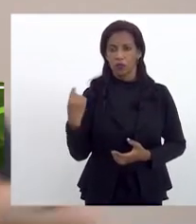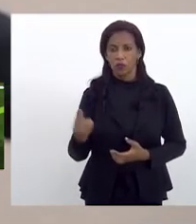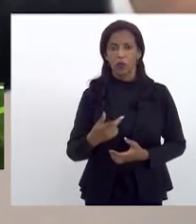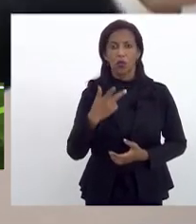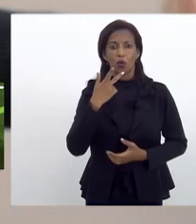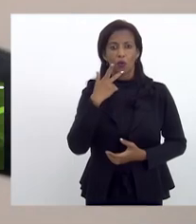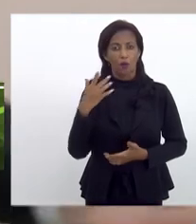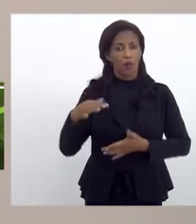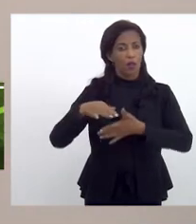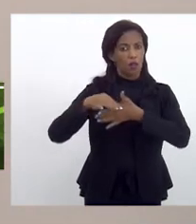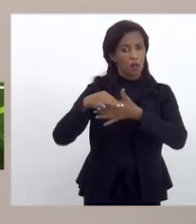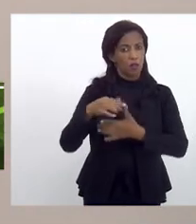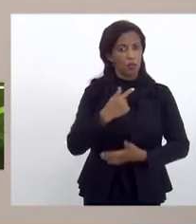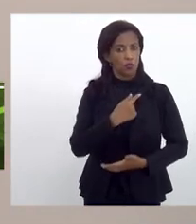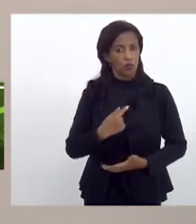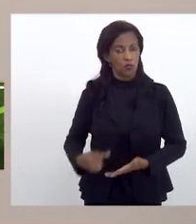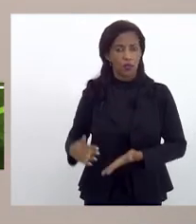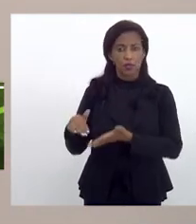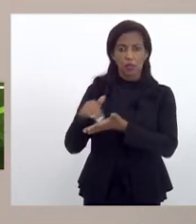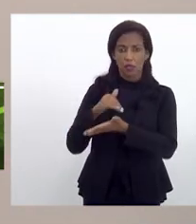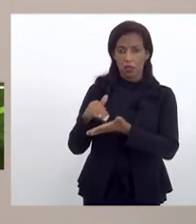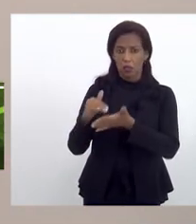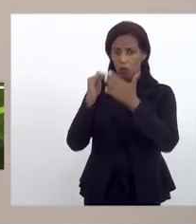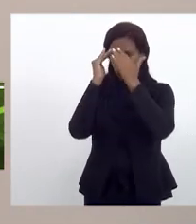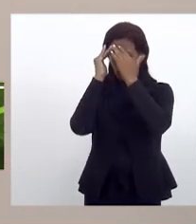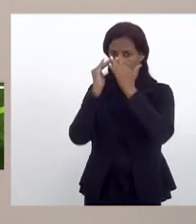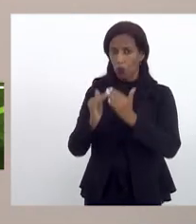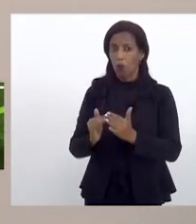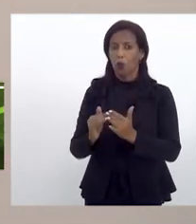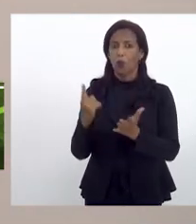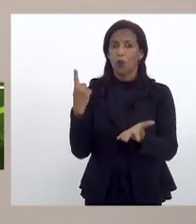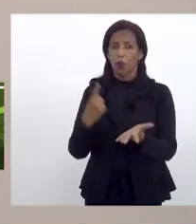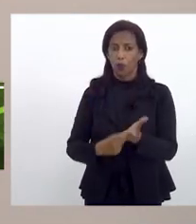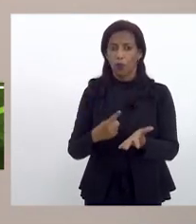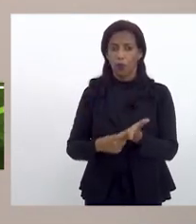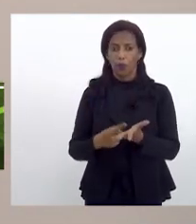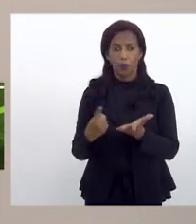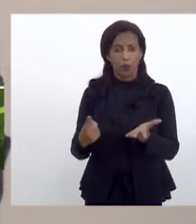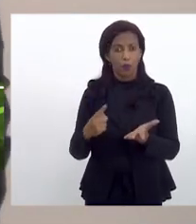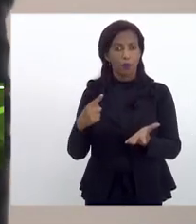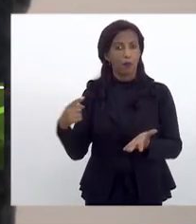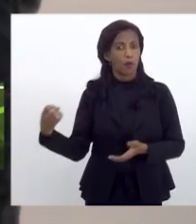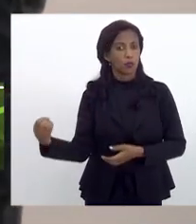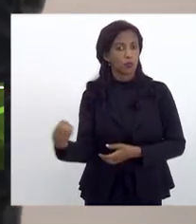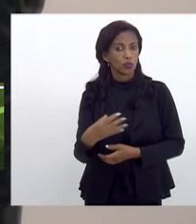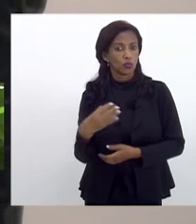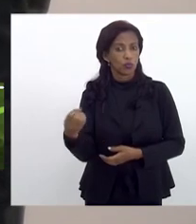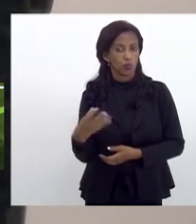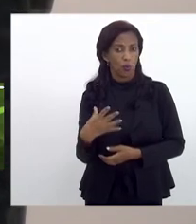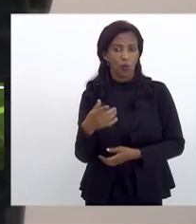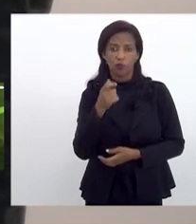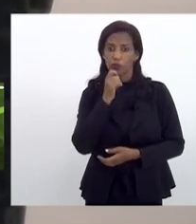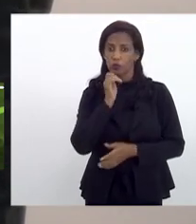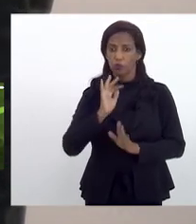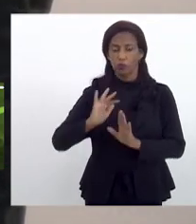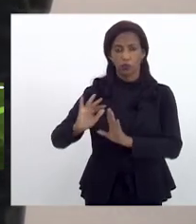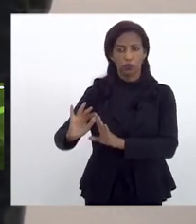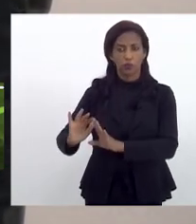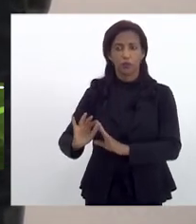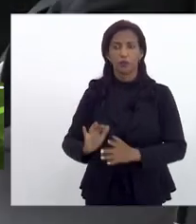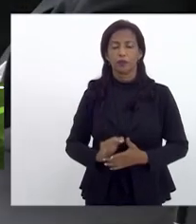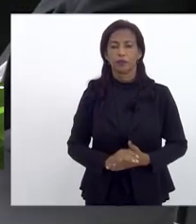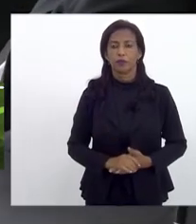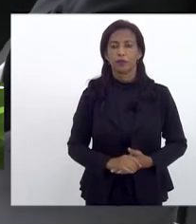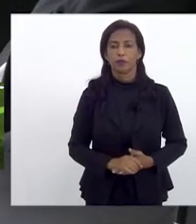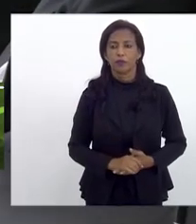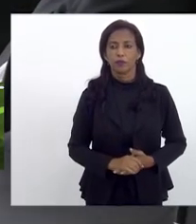liderança de governo Os secretários Cumpriram O acordo Com a Vossa Excelência Mas os novos Não havia esse ponto Presidente Não Mas Deixa